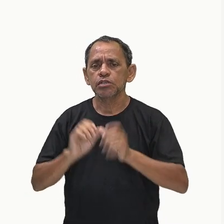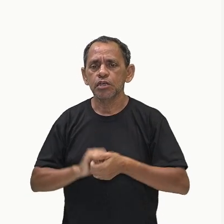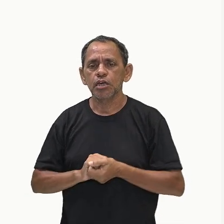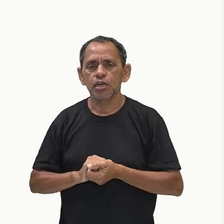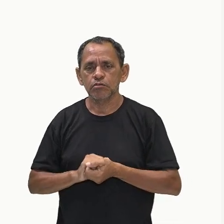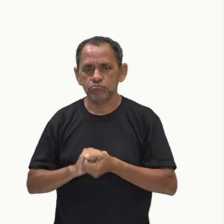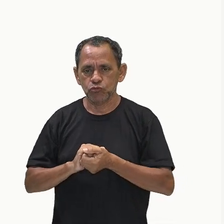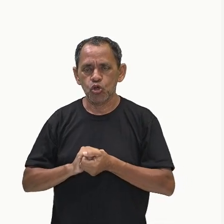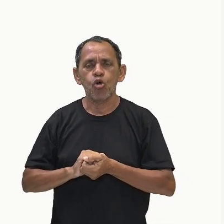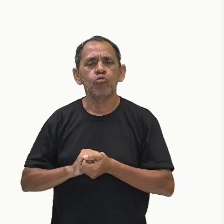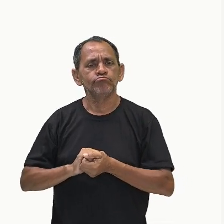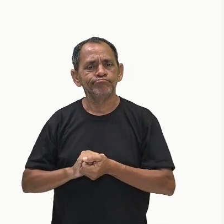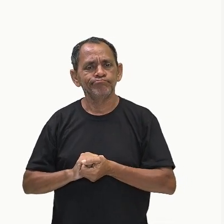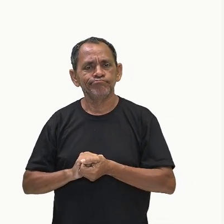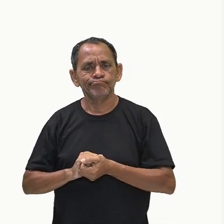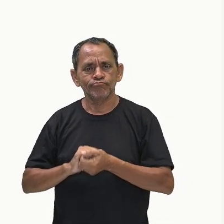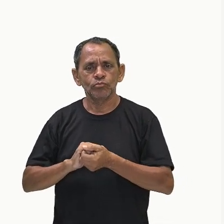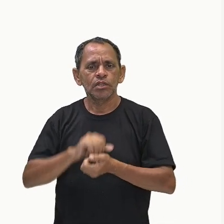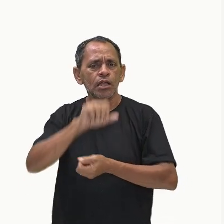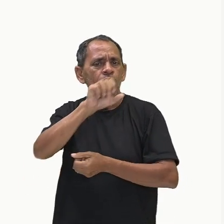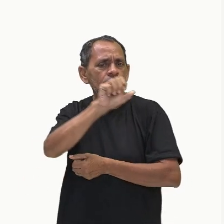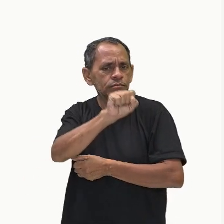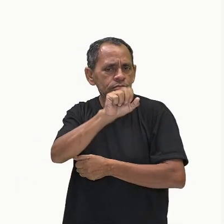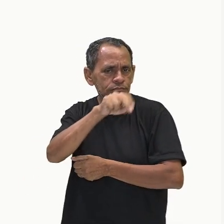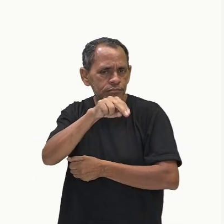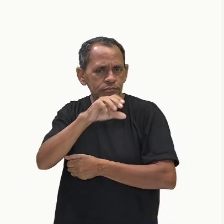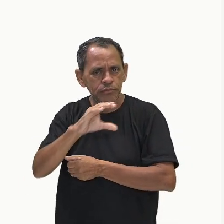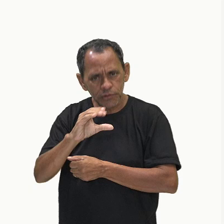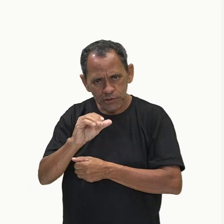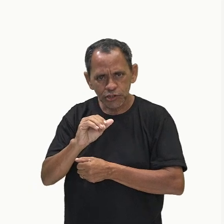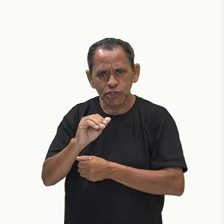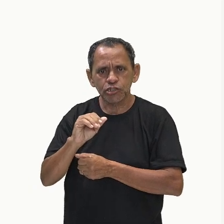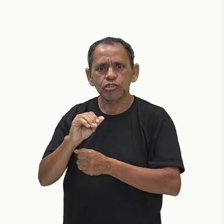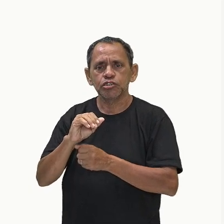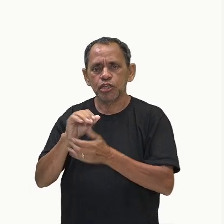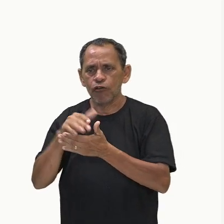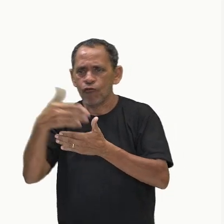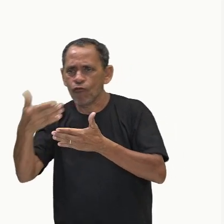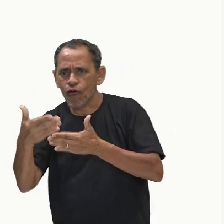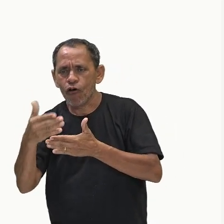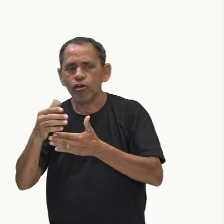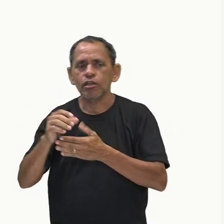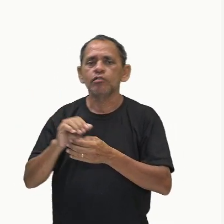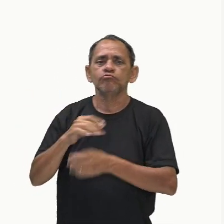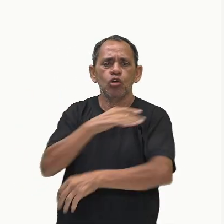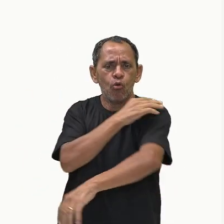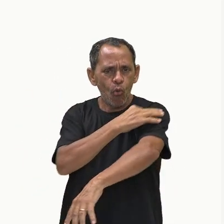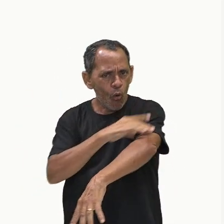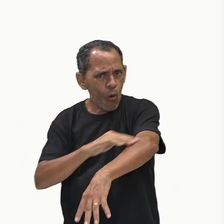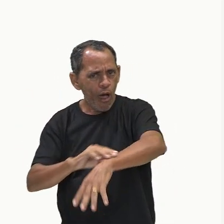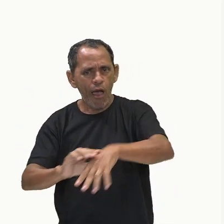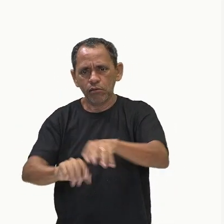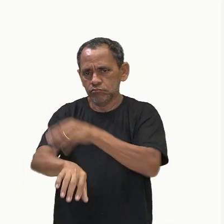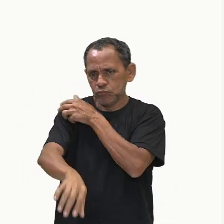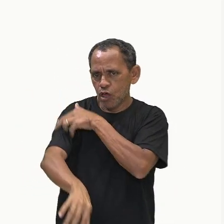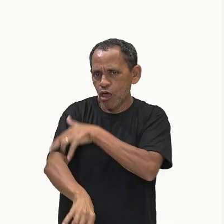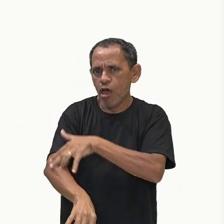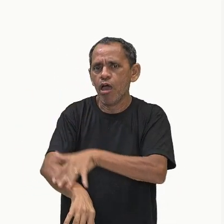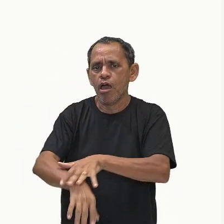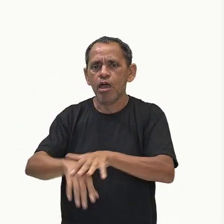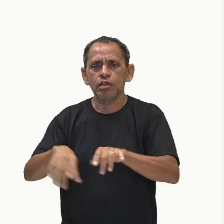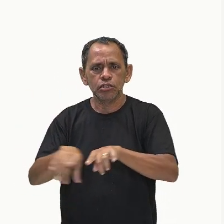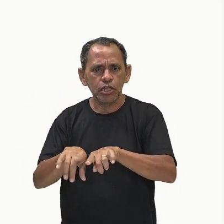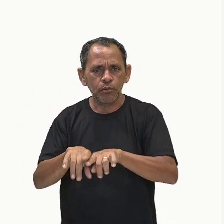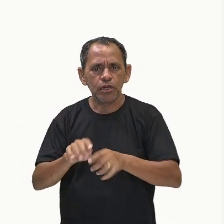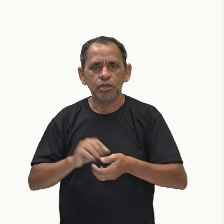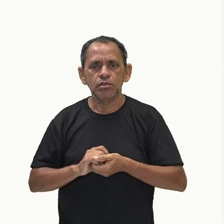periférico, ó. O sistema nervoso periférico, comentei, são formados pelos nervos e gânglios, tá? E